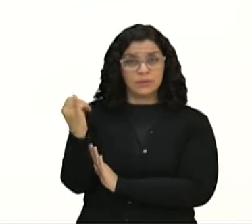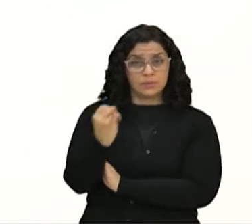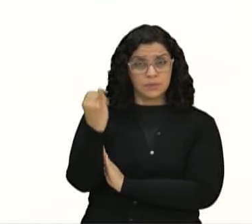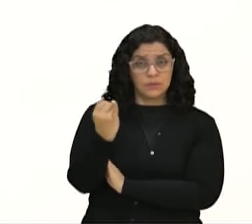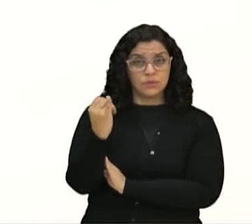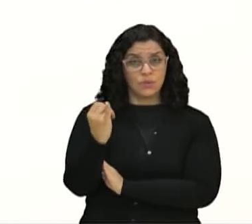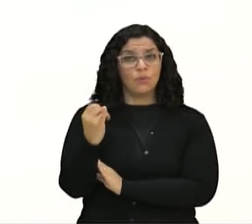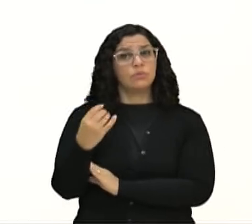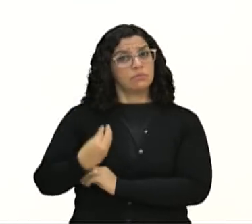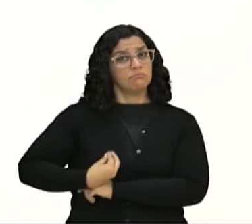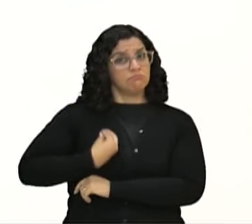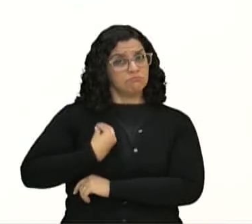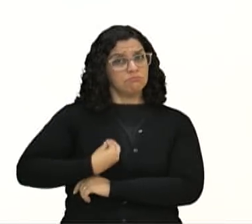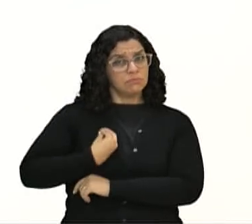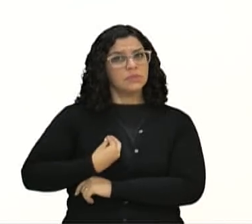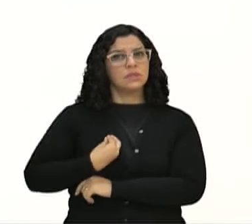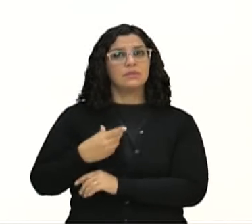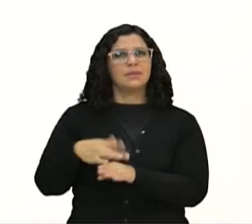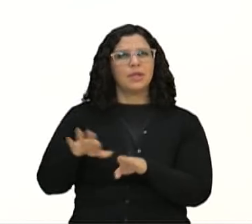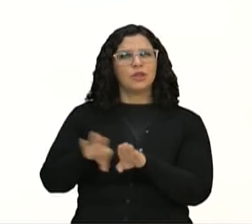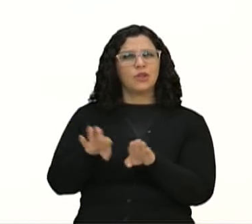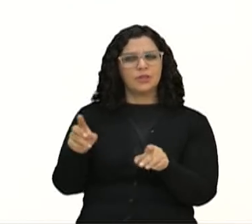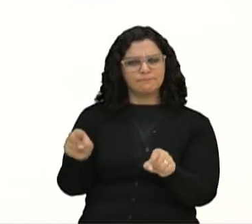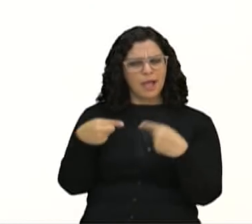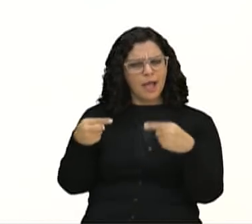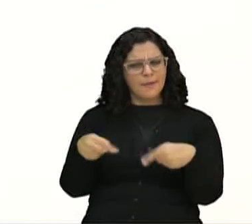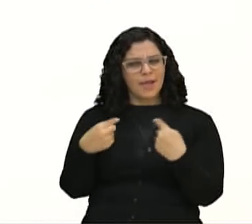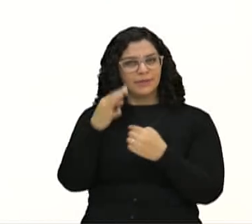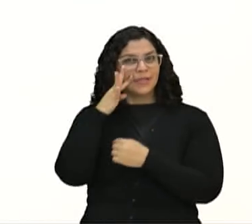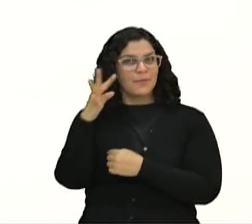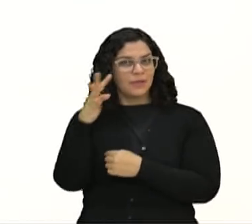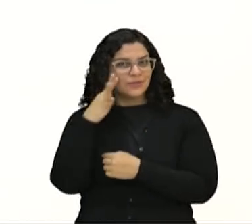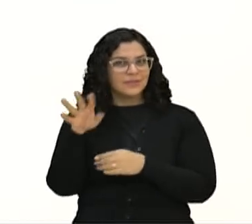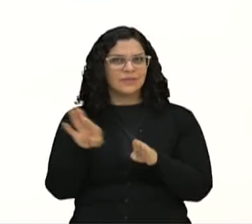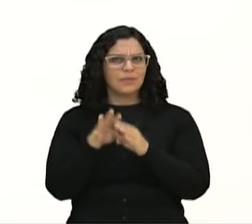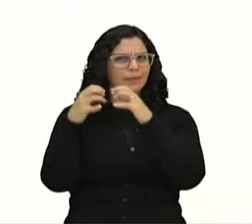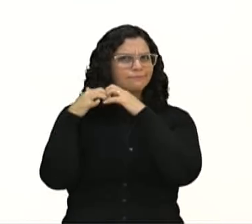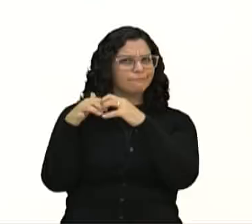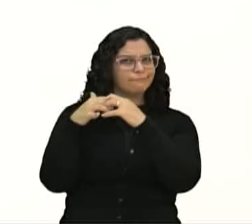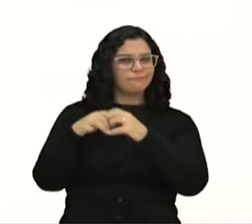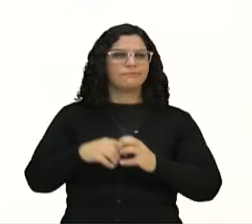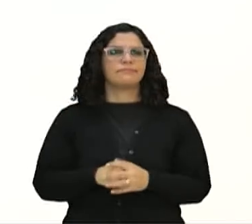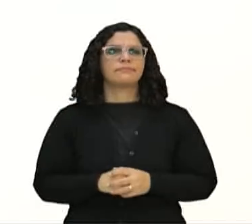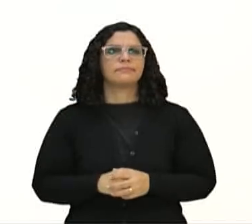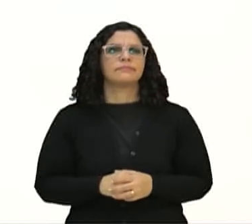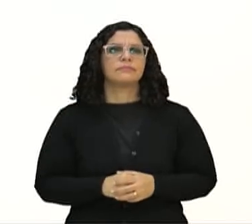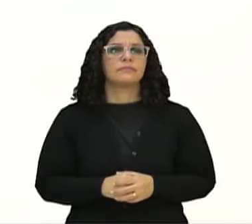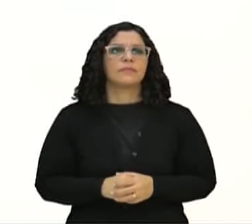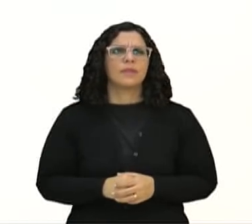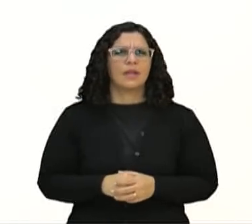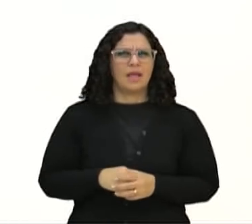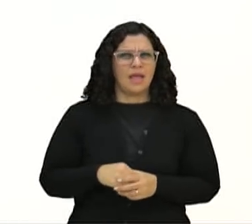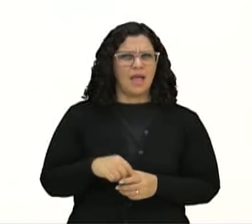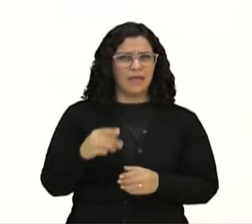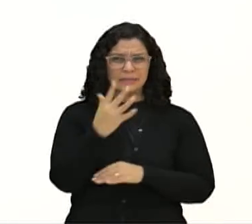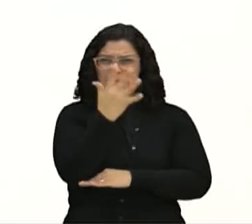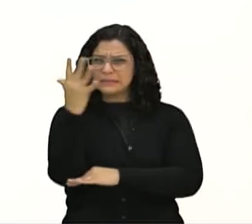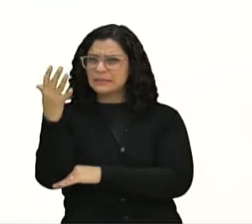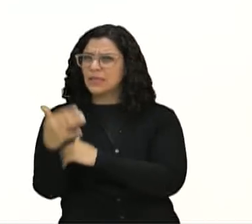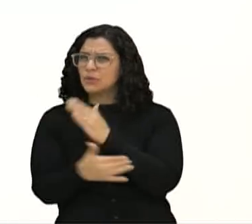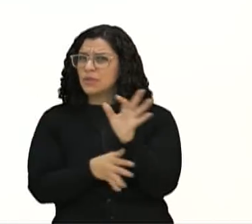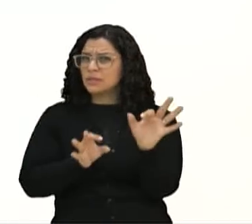se fazem presentes, né? Instigam a nossa imaginação, a nossa reflexão. Será que a natureza